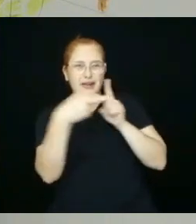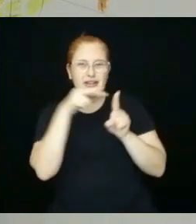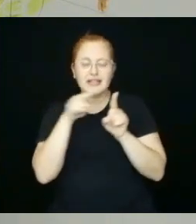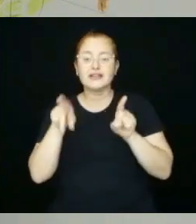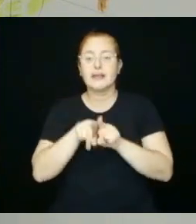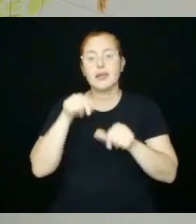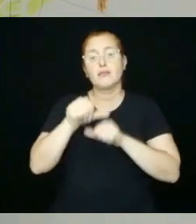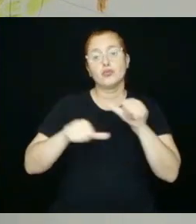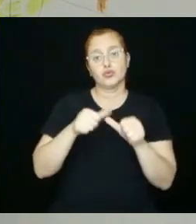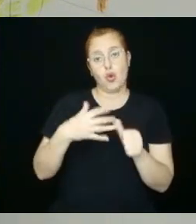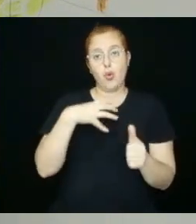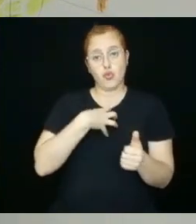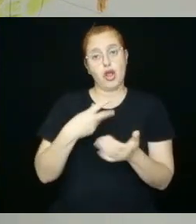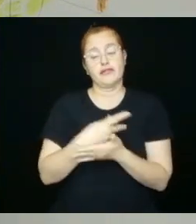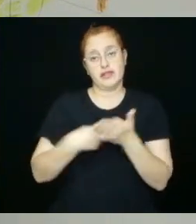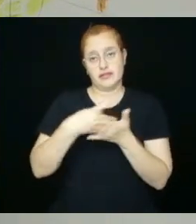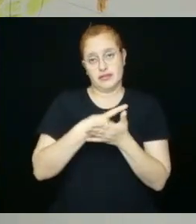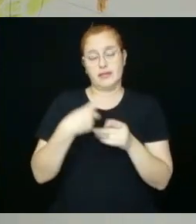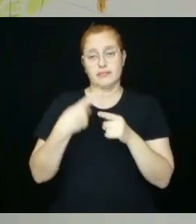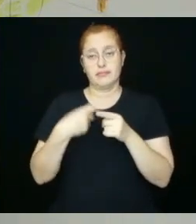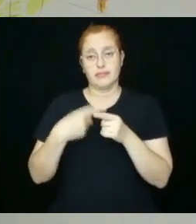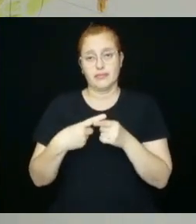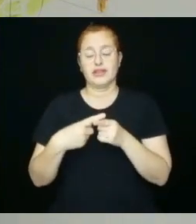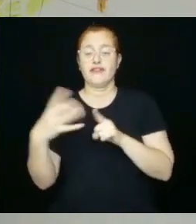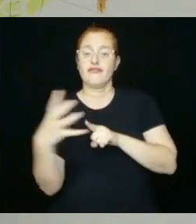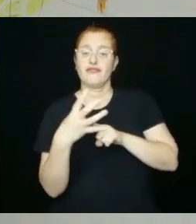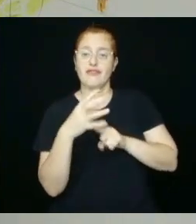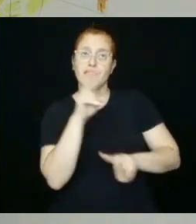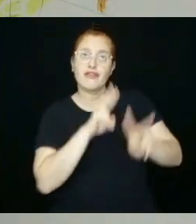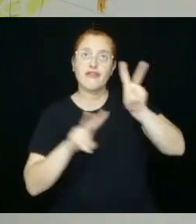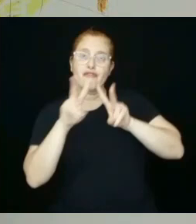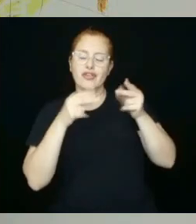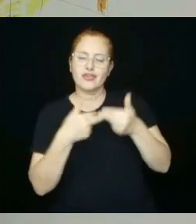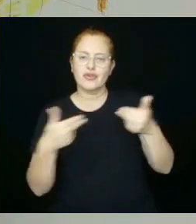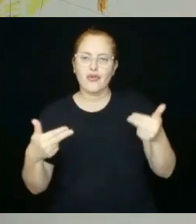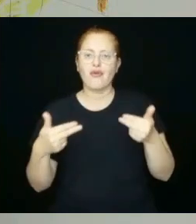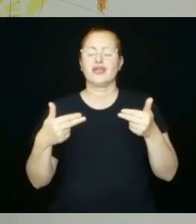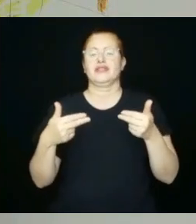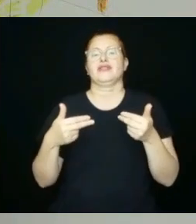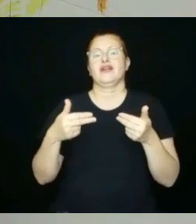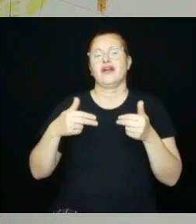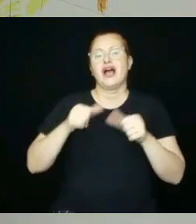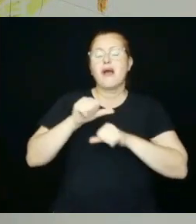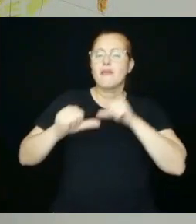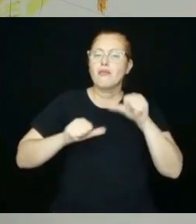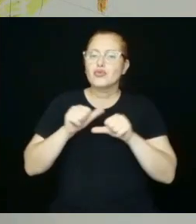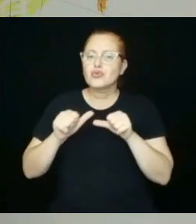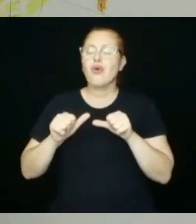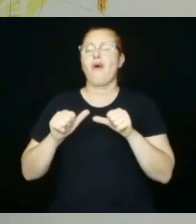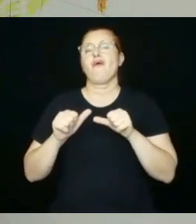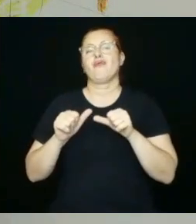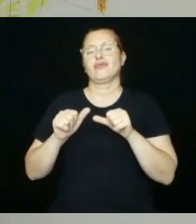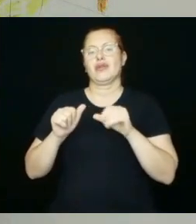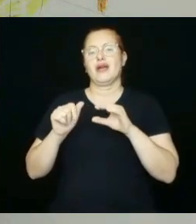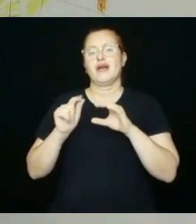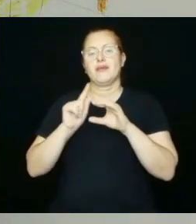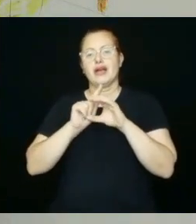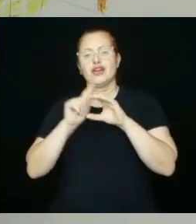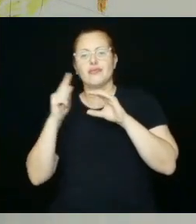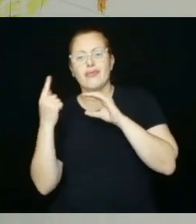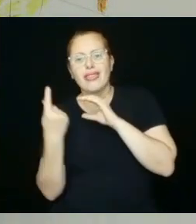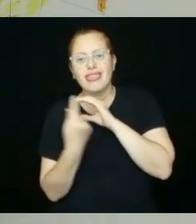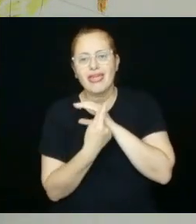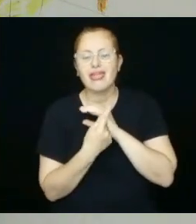jeito que eu desenhava, o jeito que eu via as coisas. Então as coisas passaram a se geometrizar, as coisas passaram a se